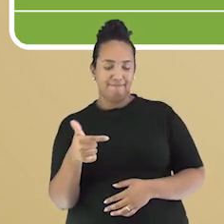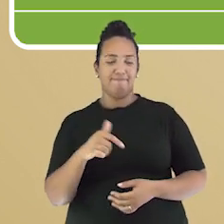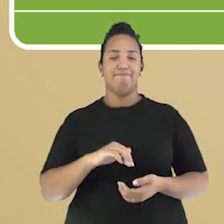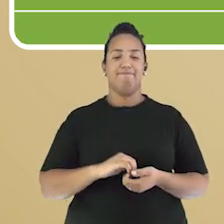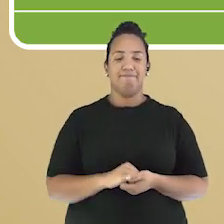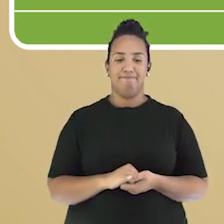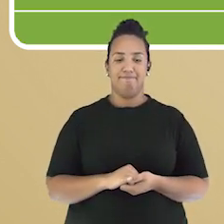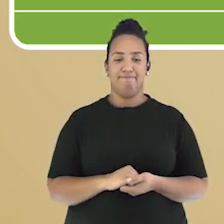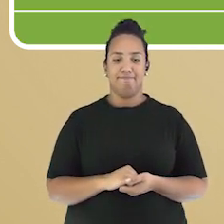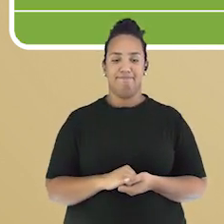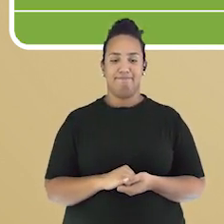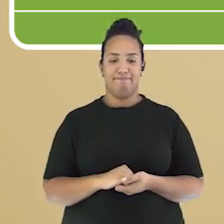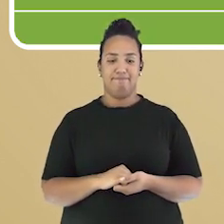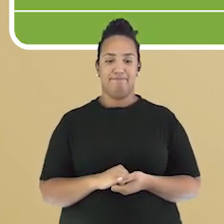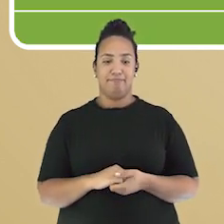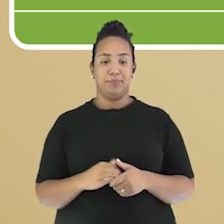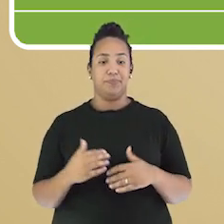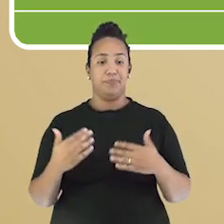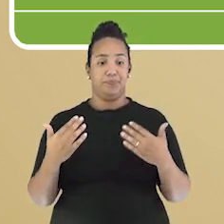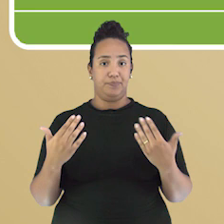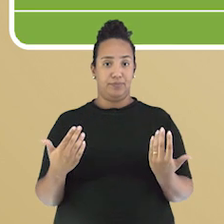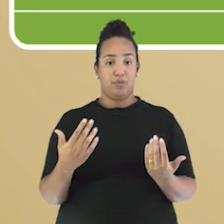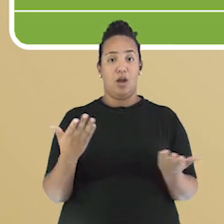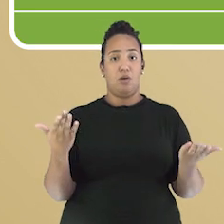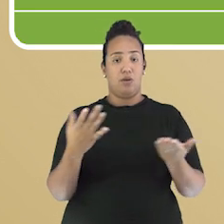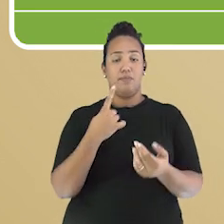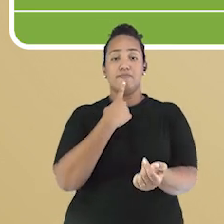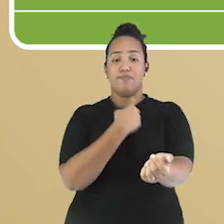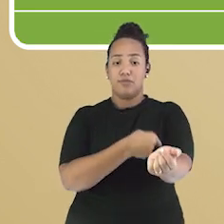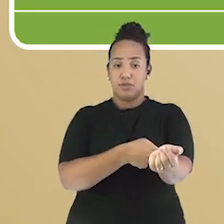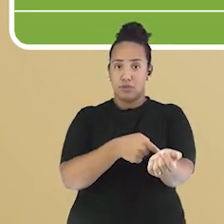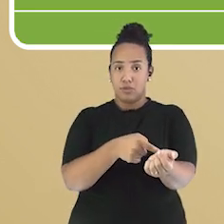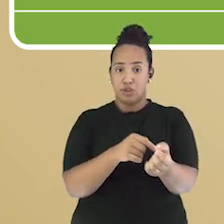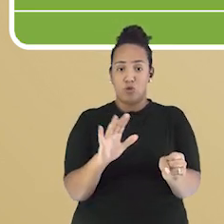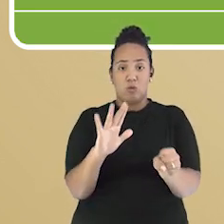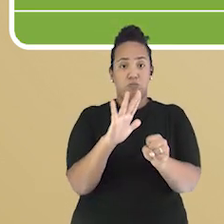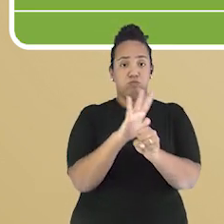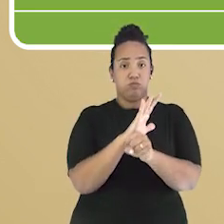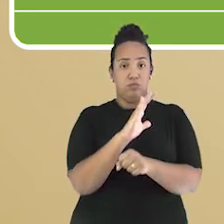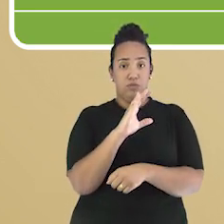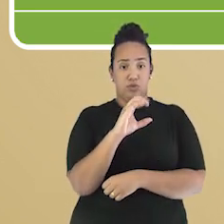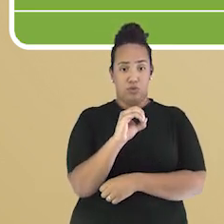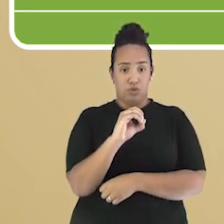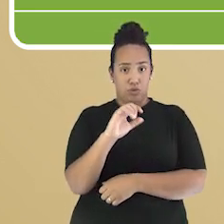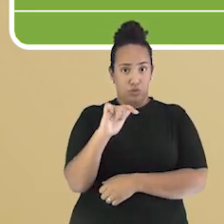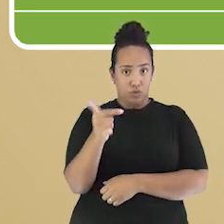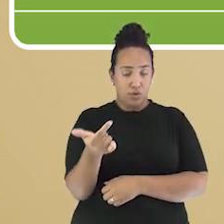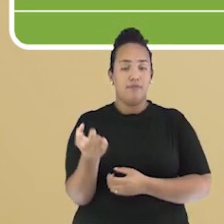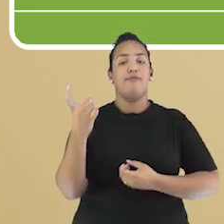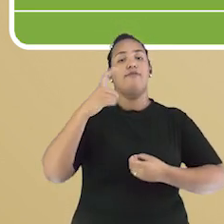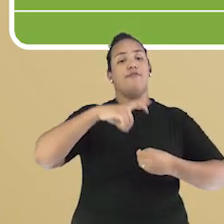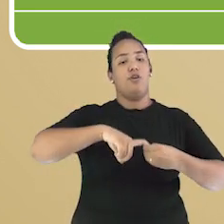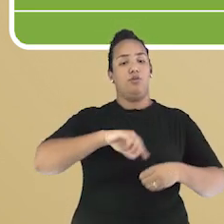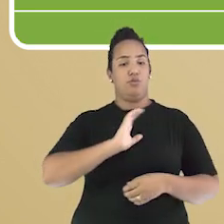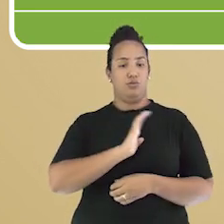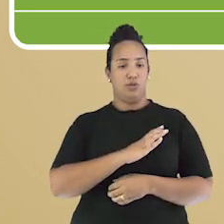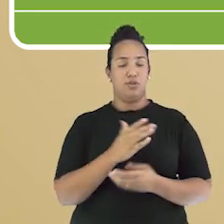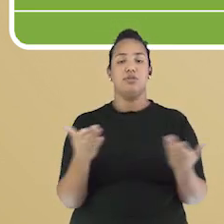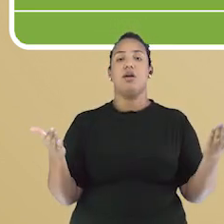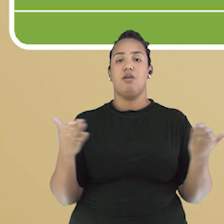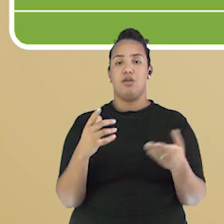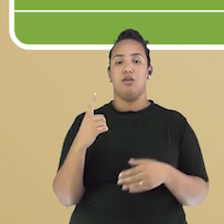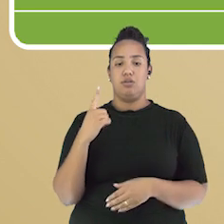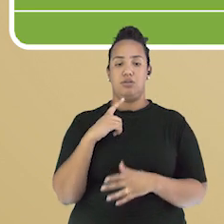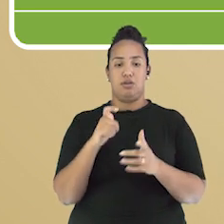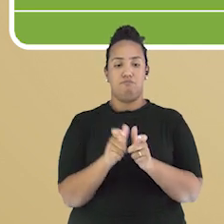carbônico. E é quando esse sangue cheio de oxigênio volta para o coração, que ele realiza a